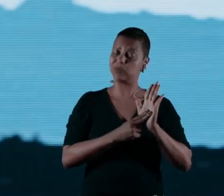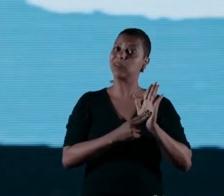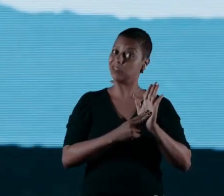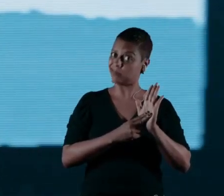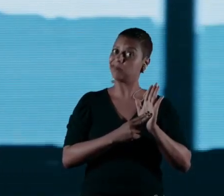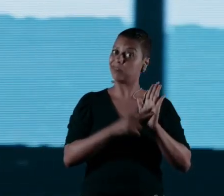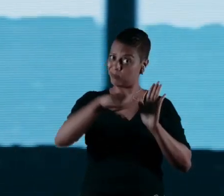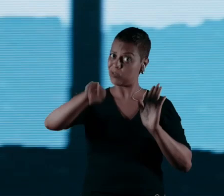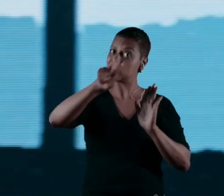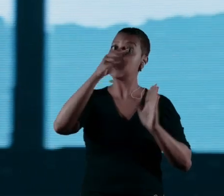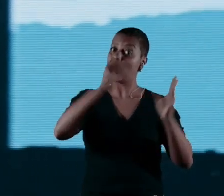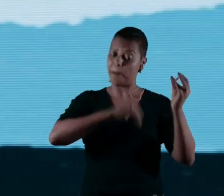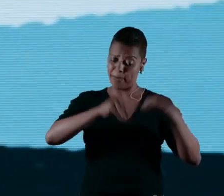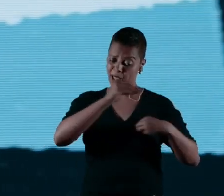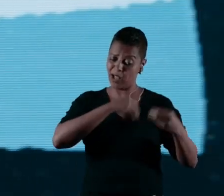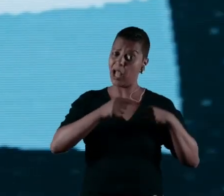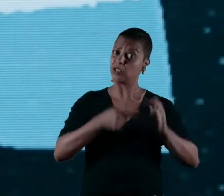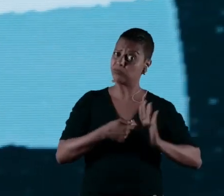erros e pecados.